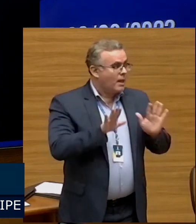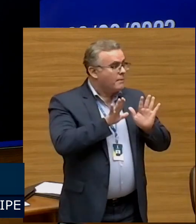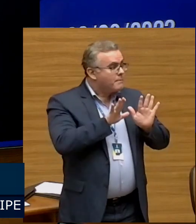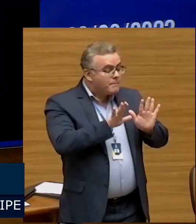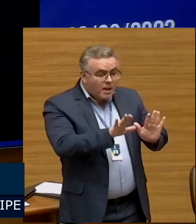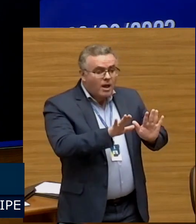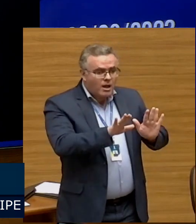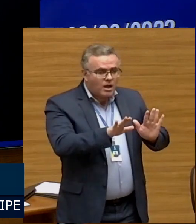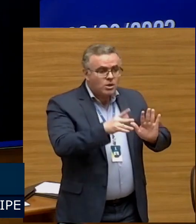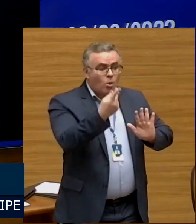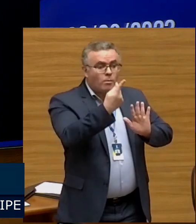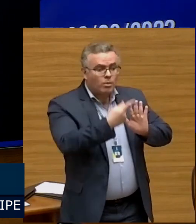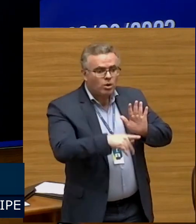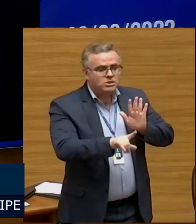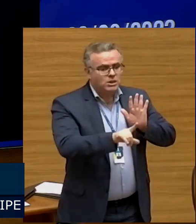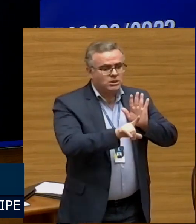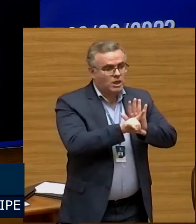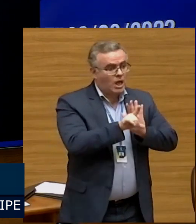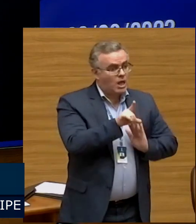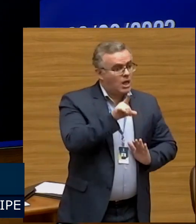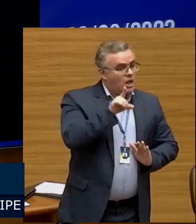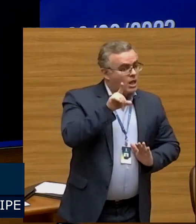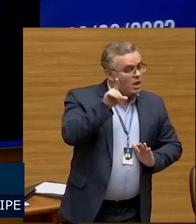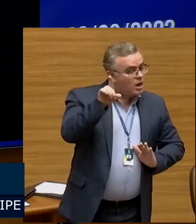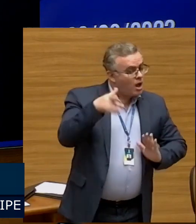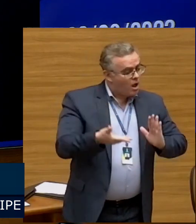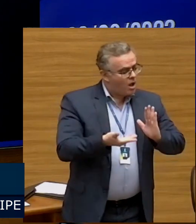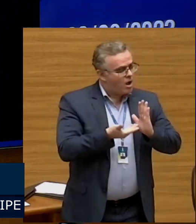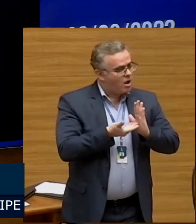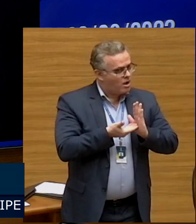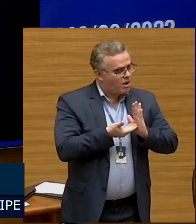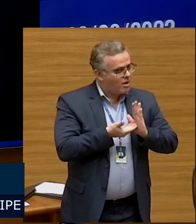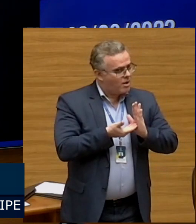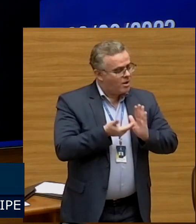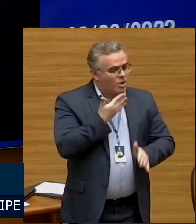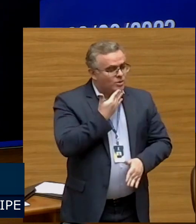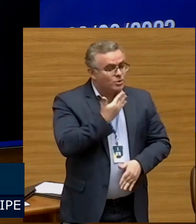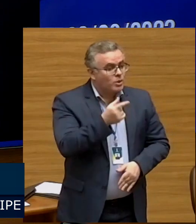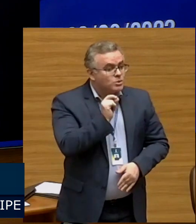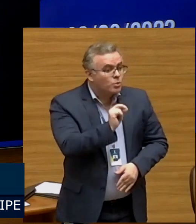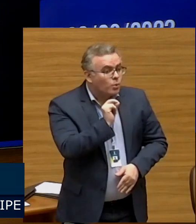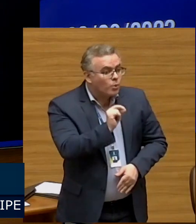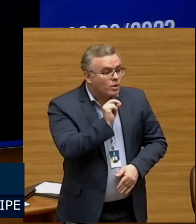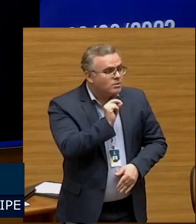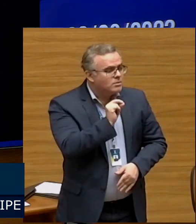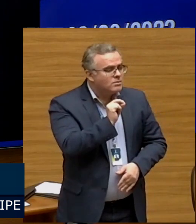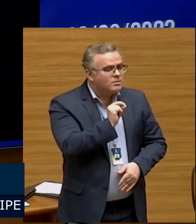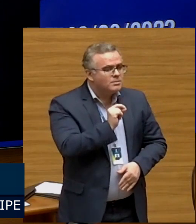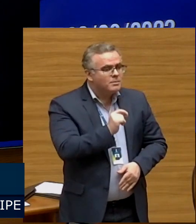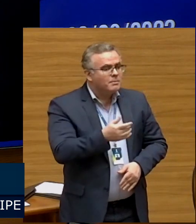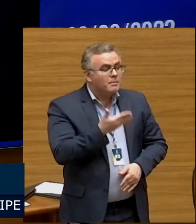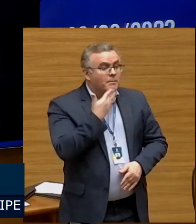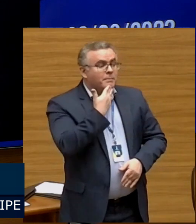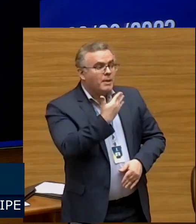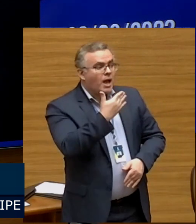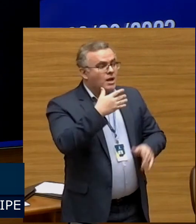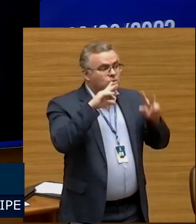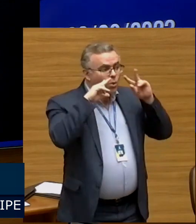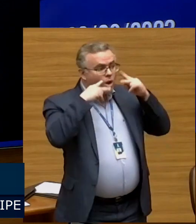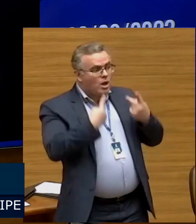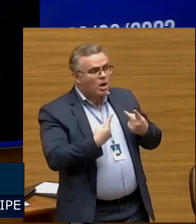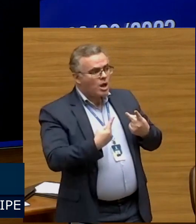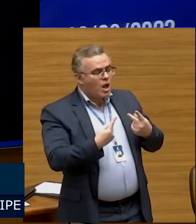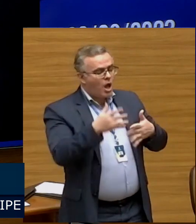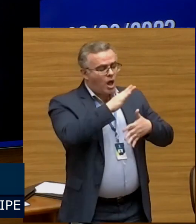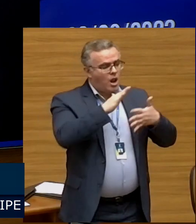está tramitando no Senado Federal, para solicitando justamente o reconhecimento da Libras como uma